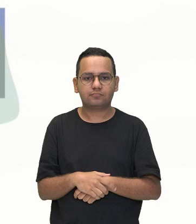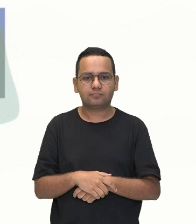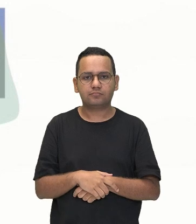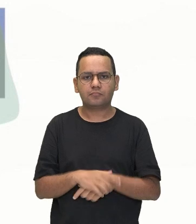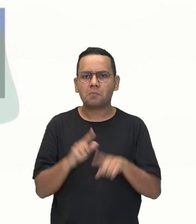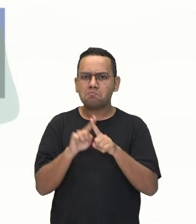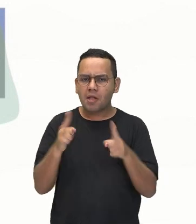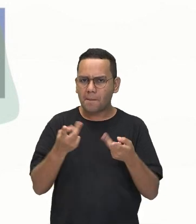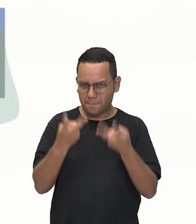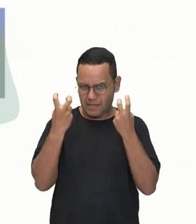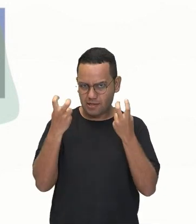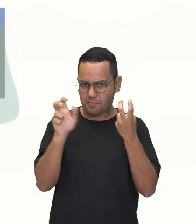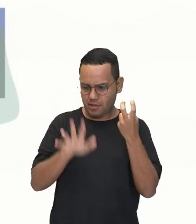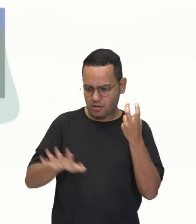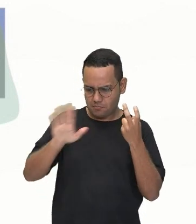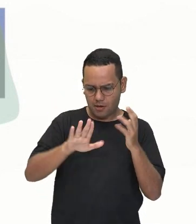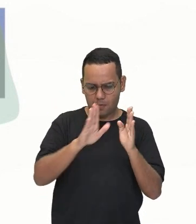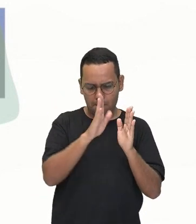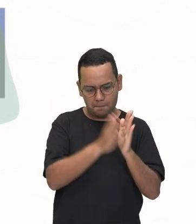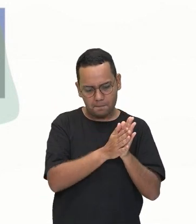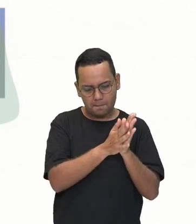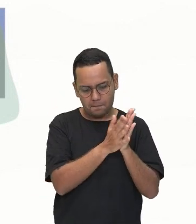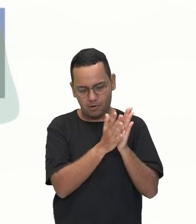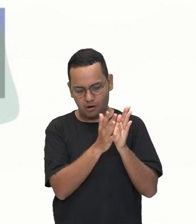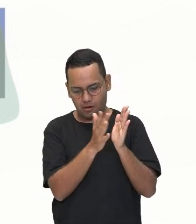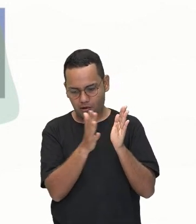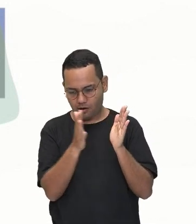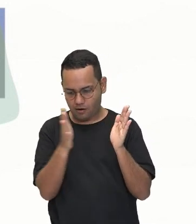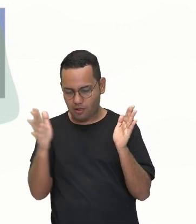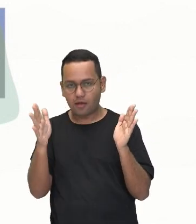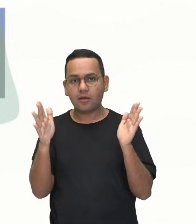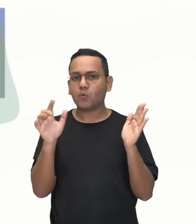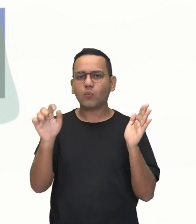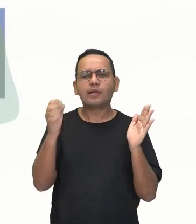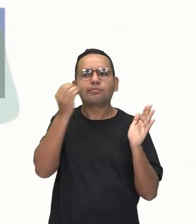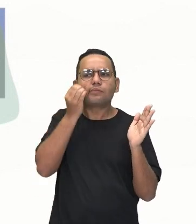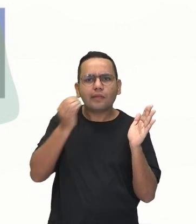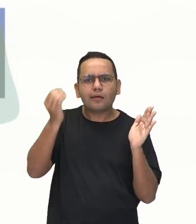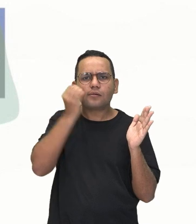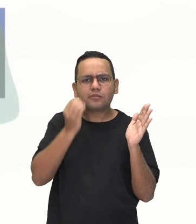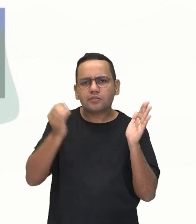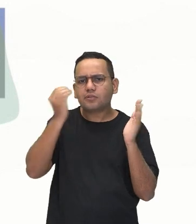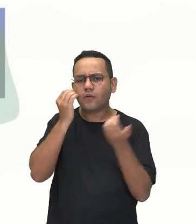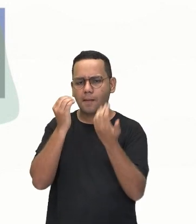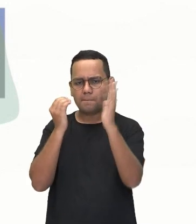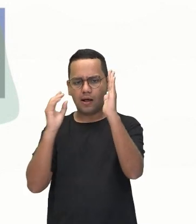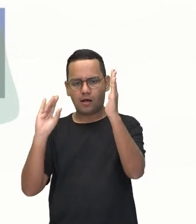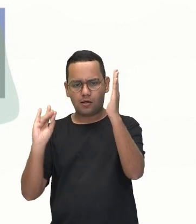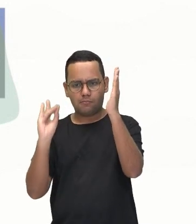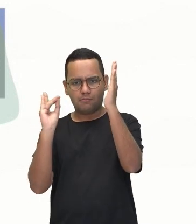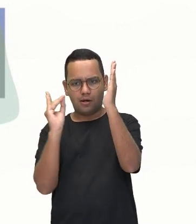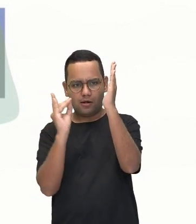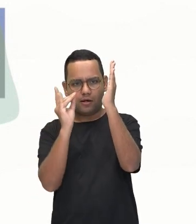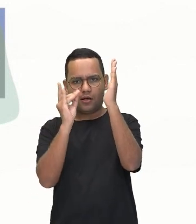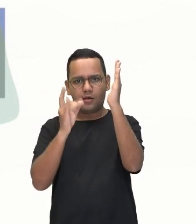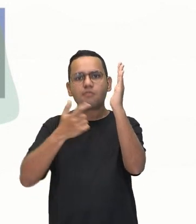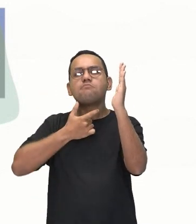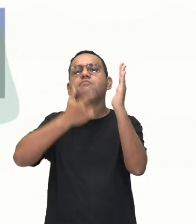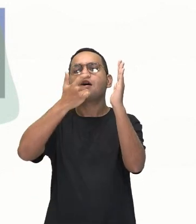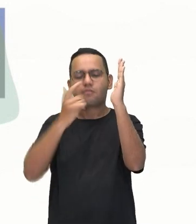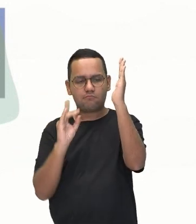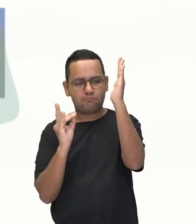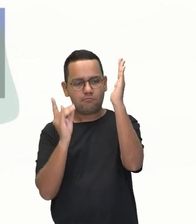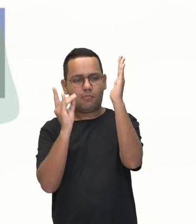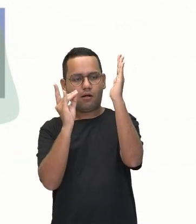ao longo do tempo, né, com esse exercício, o pescoço foi alongando para poder chegar nessas folhas mais